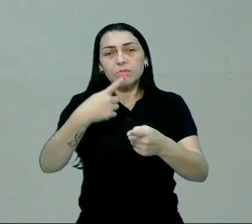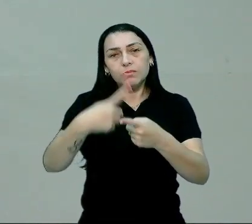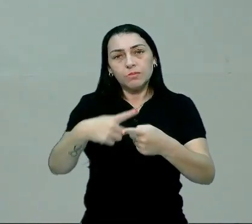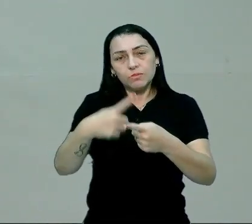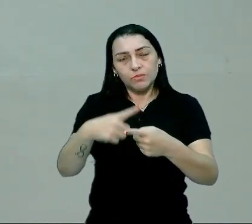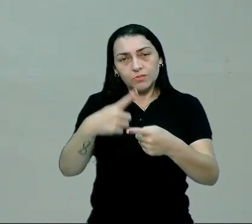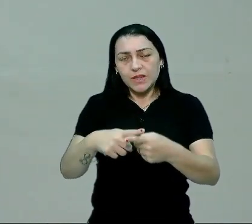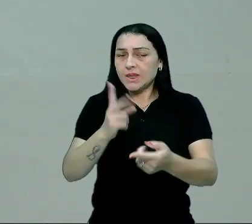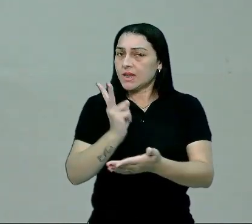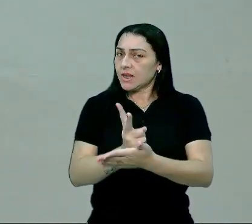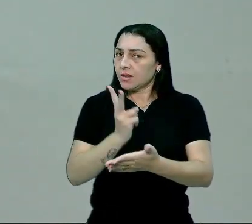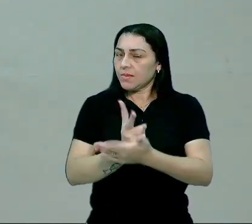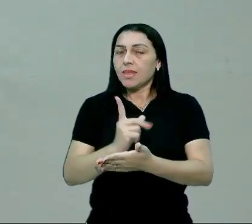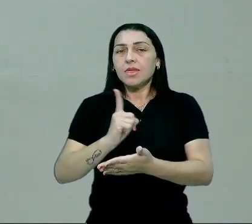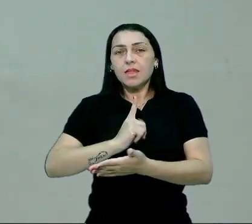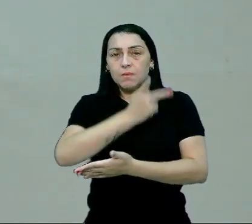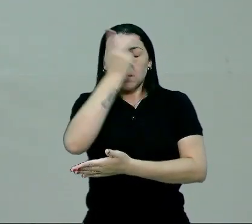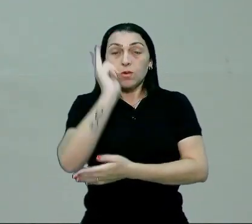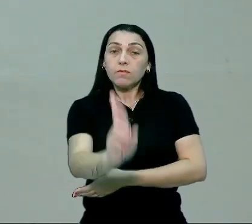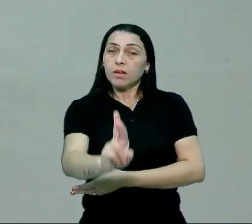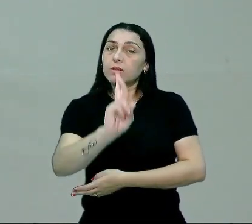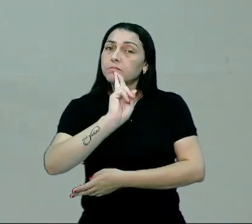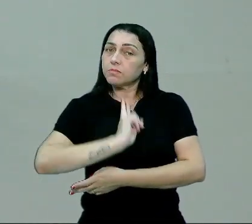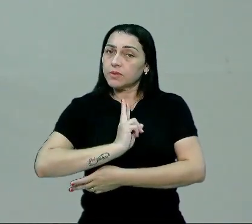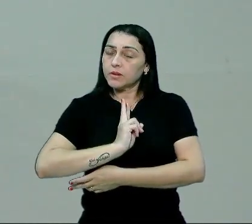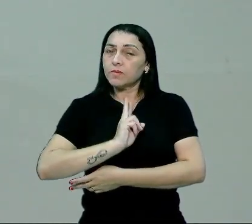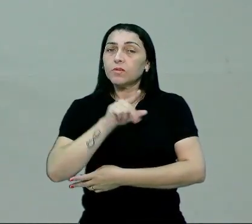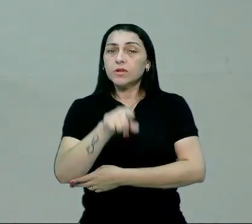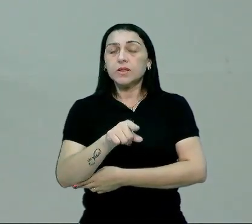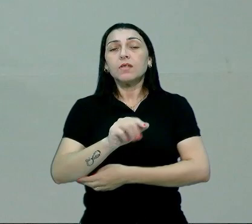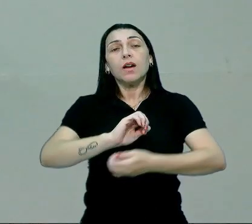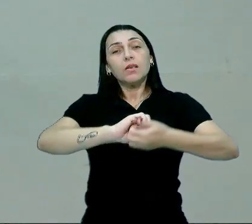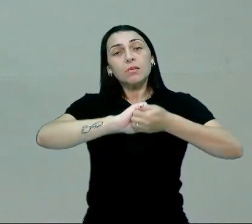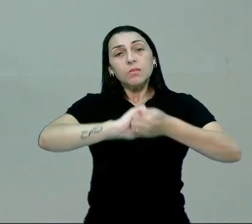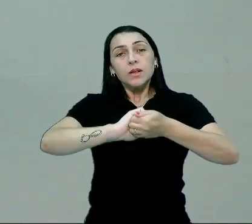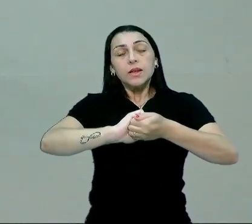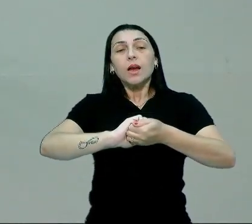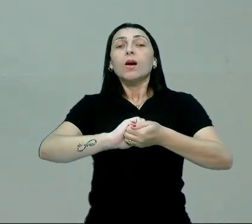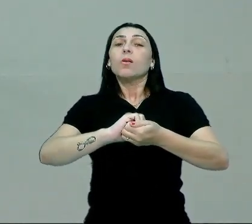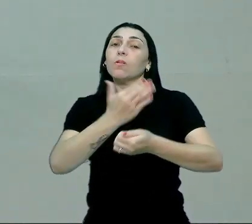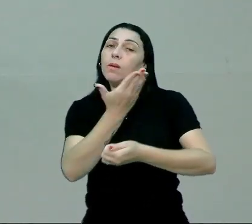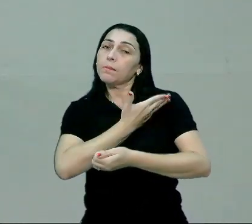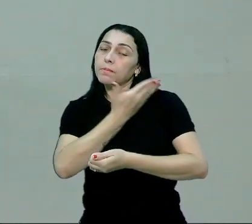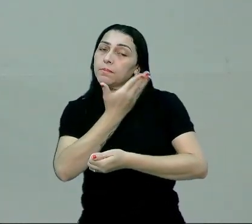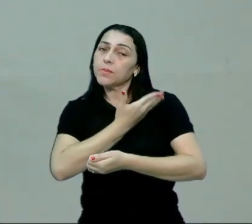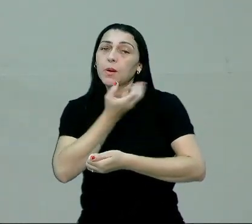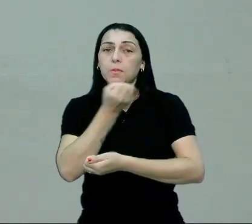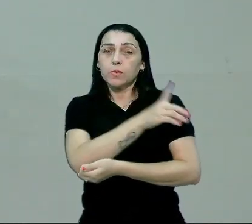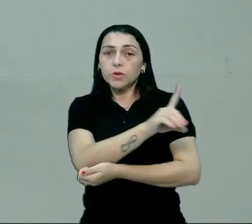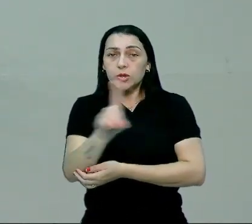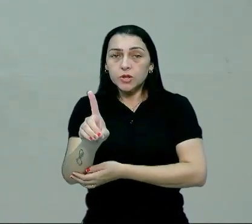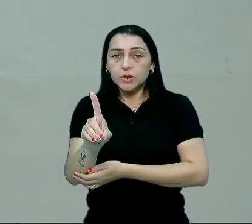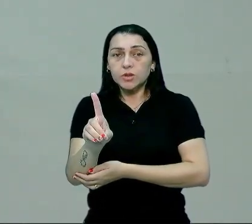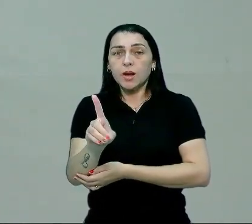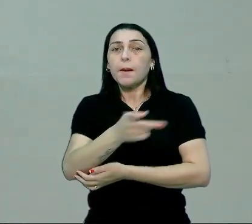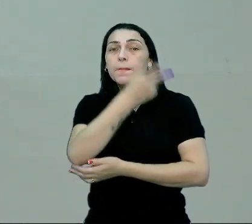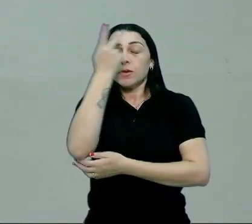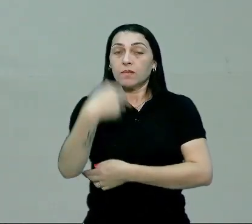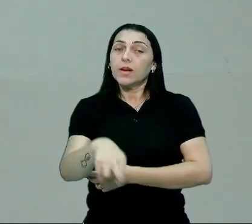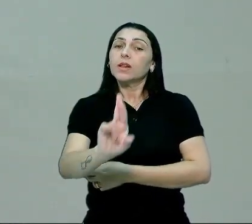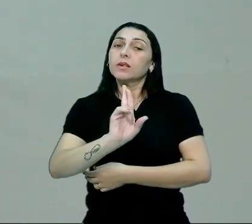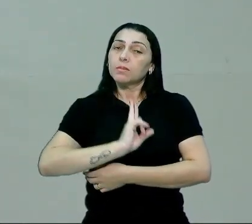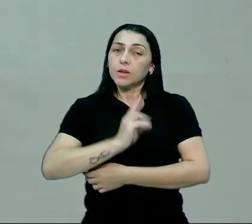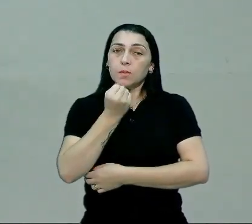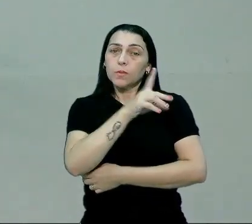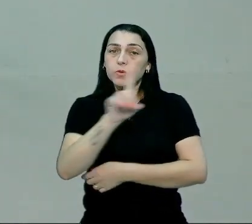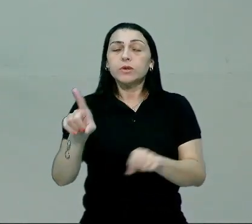porque vai sempre ter alguém que vai responder. Você vai cumprimentar um colega, um conhecido, bom dia, a pessoa vai te